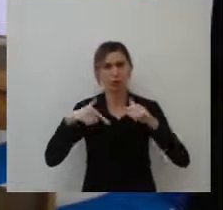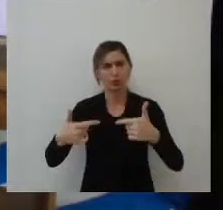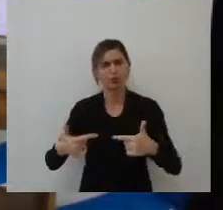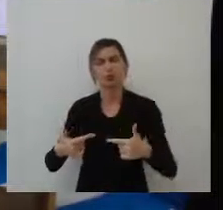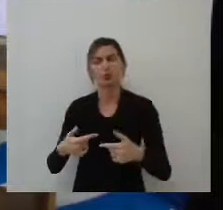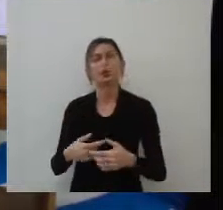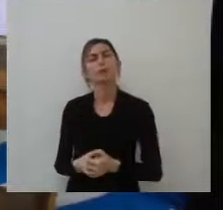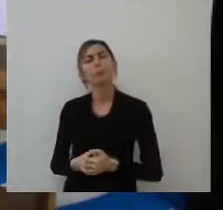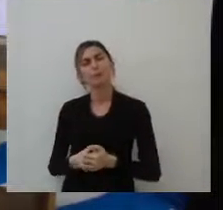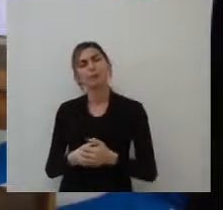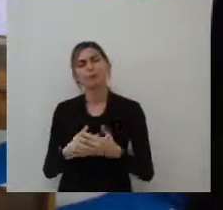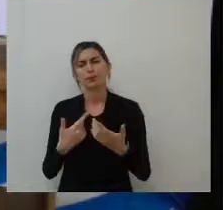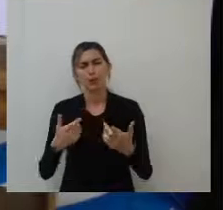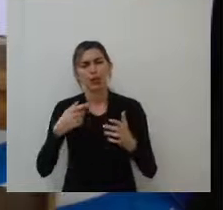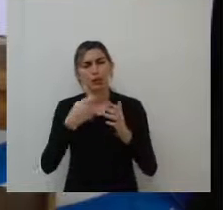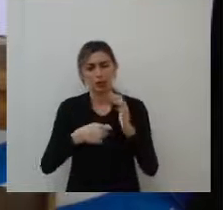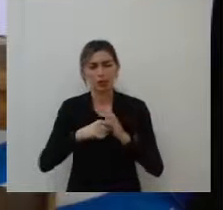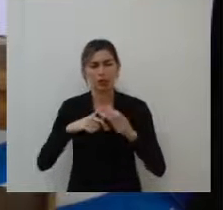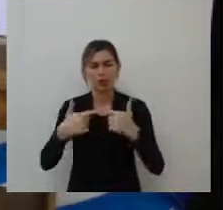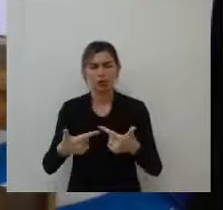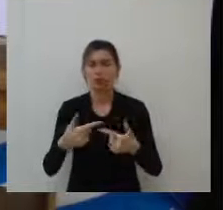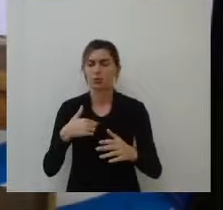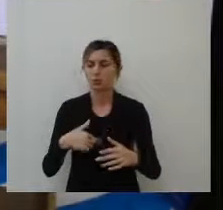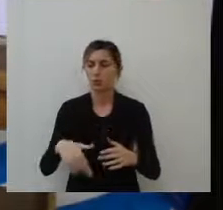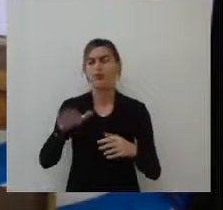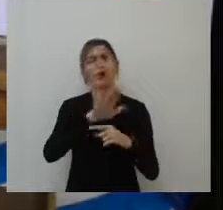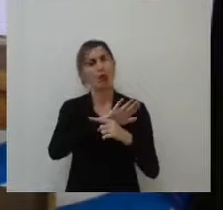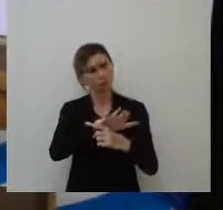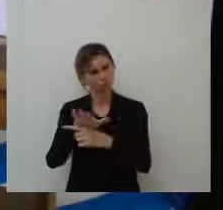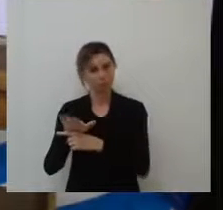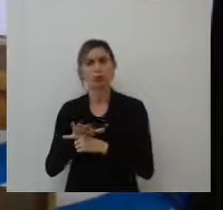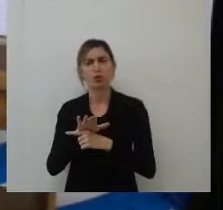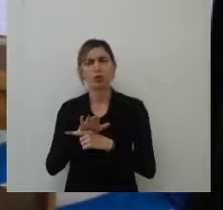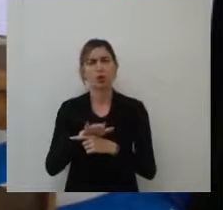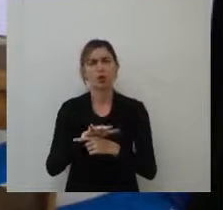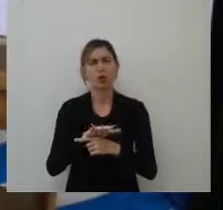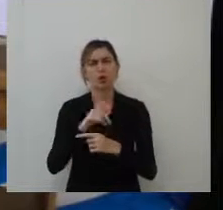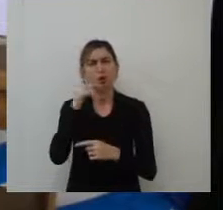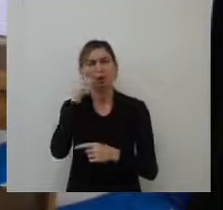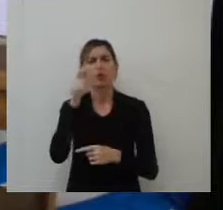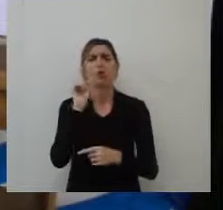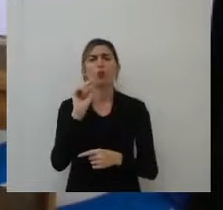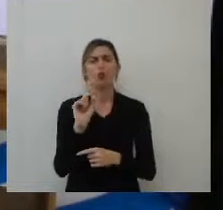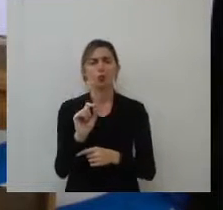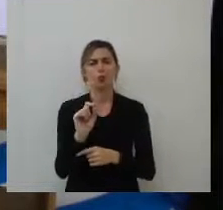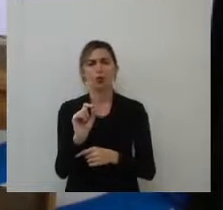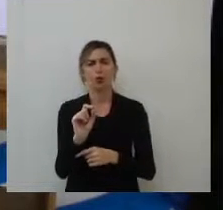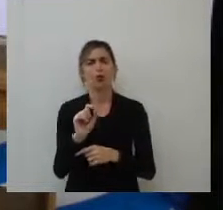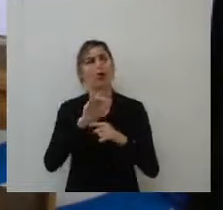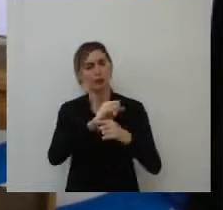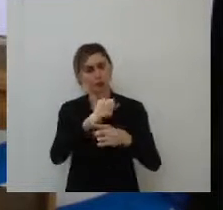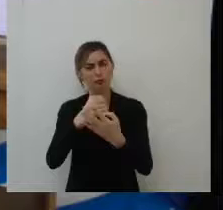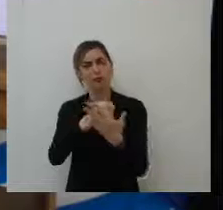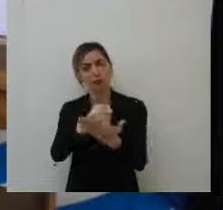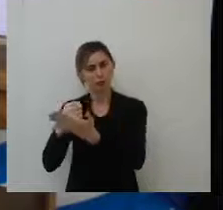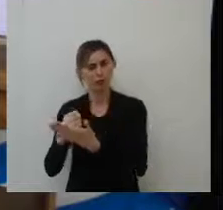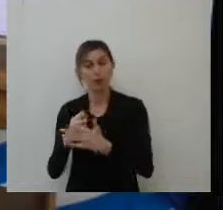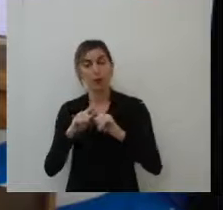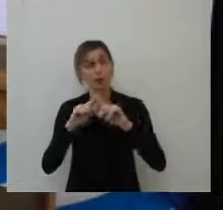Brasil, perdão. O cyberativismo, gente, ele vai ajudar. O intuito do cyberativismo é aquela ajuda.